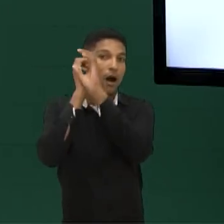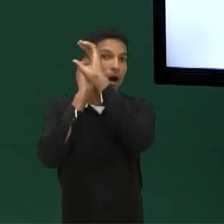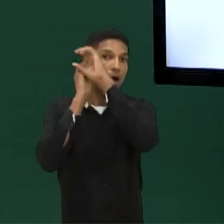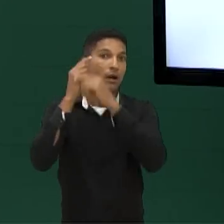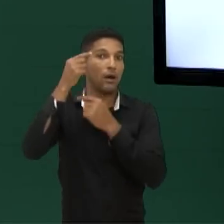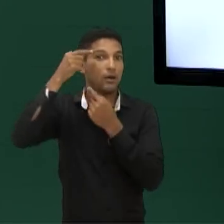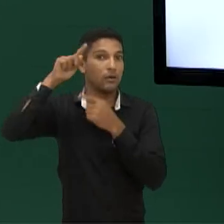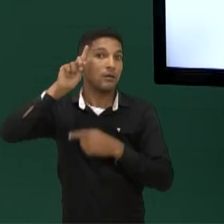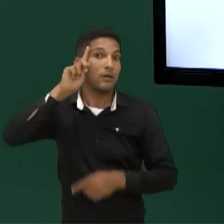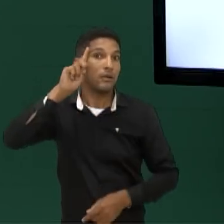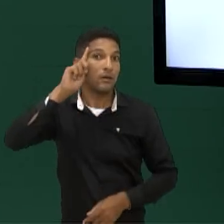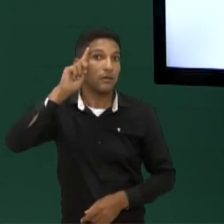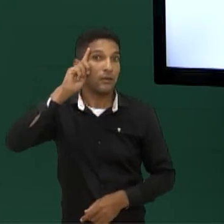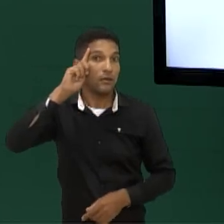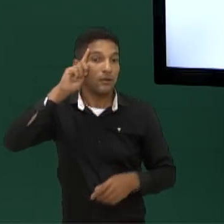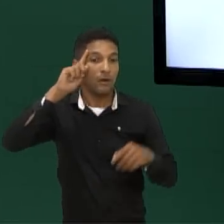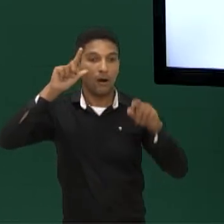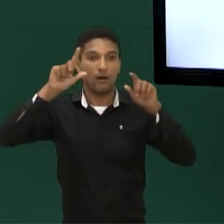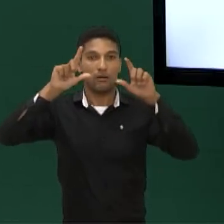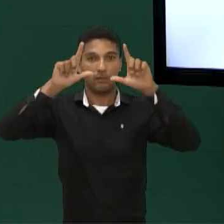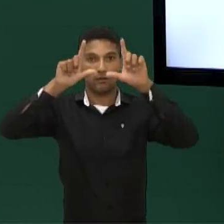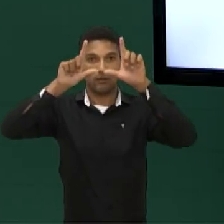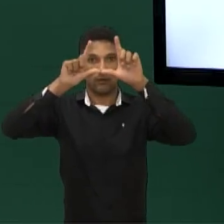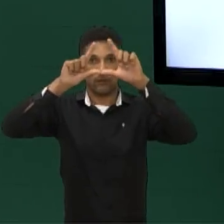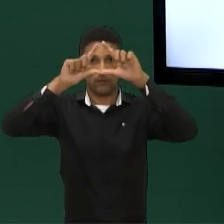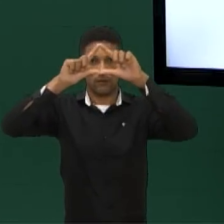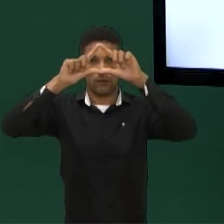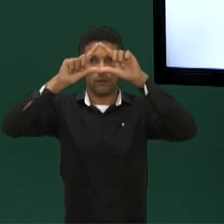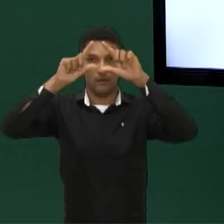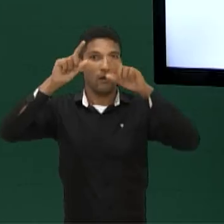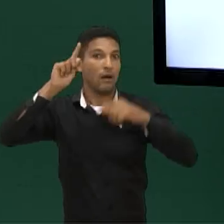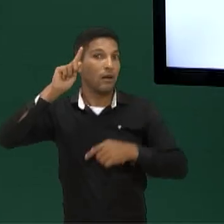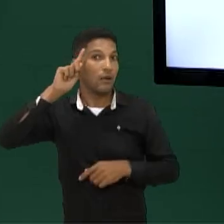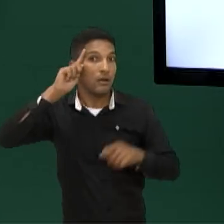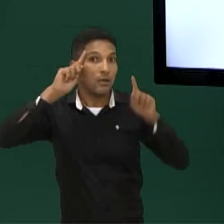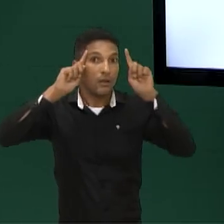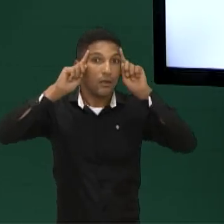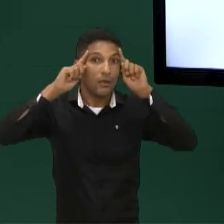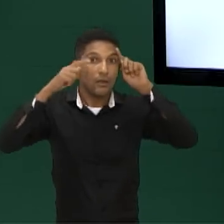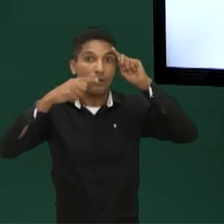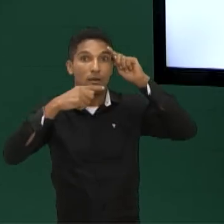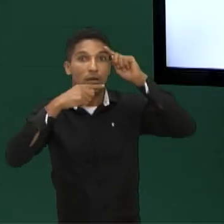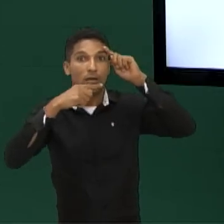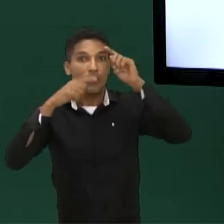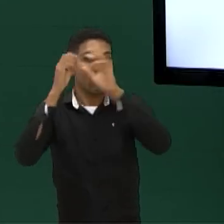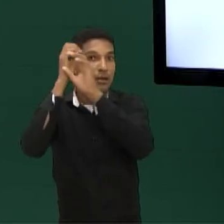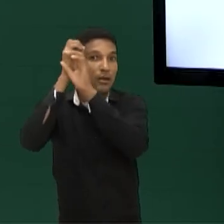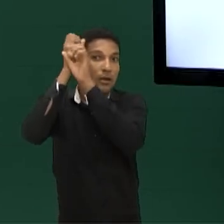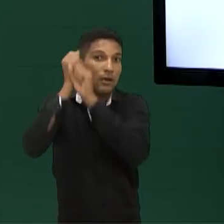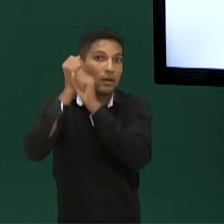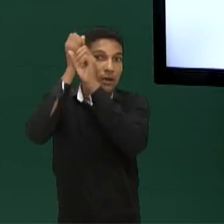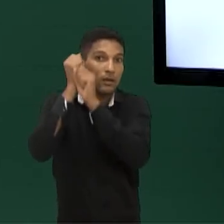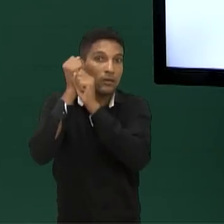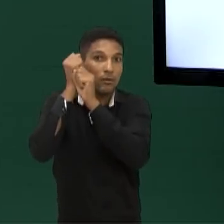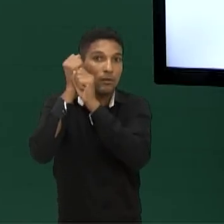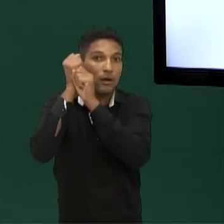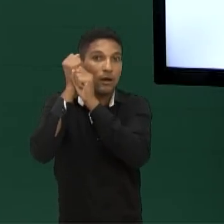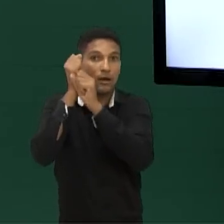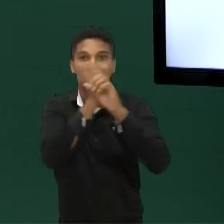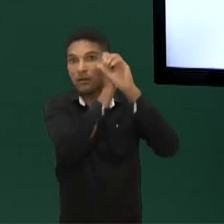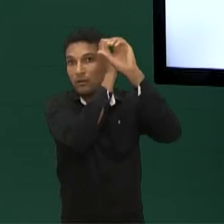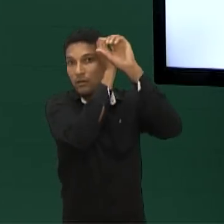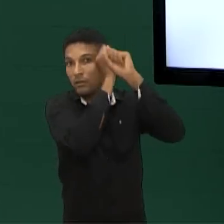do triângulo, tá? Se eu somar aqui o lado AB mais o lado BC, mais esse lado aqui CA, eu